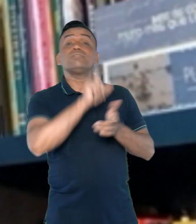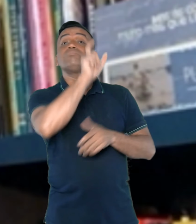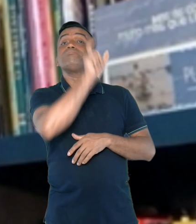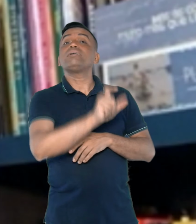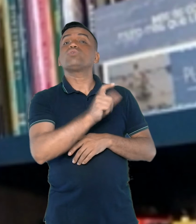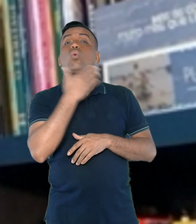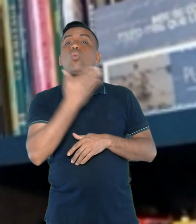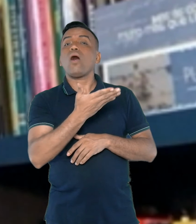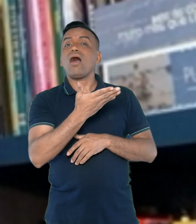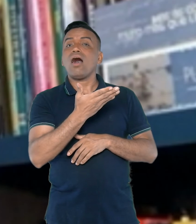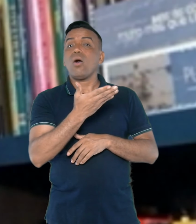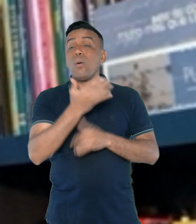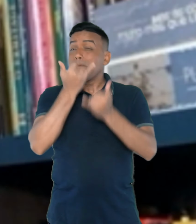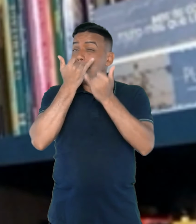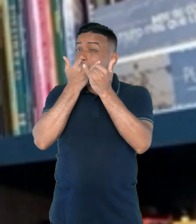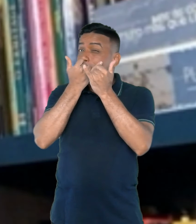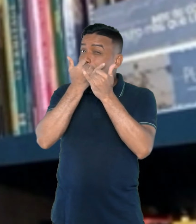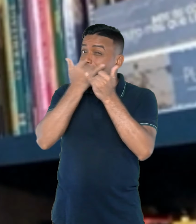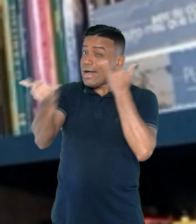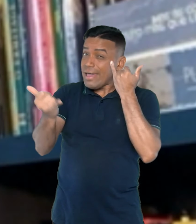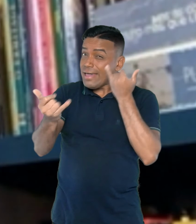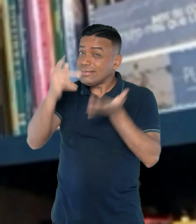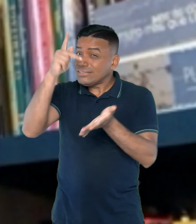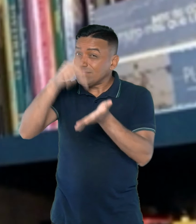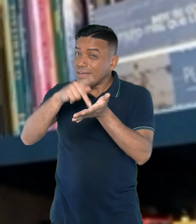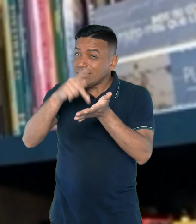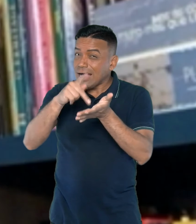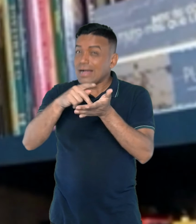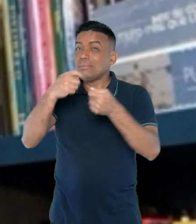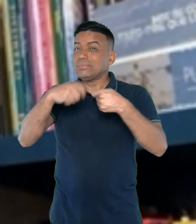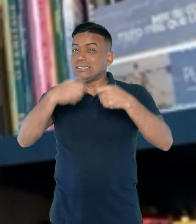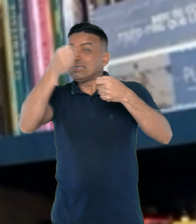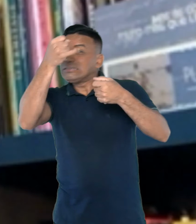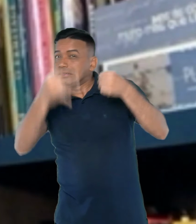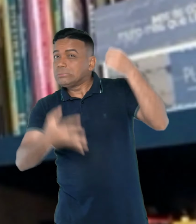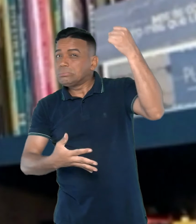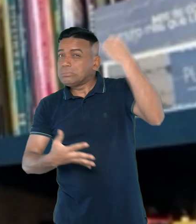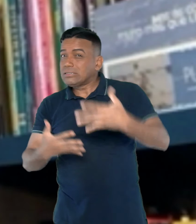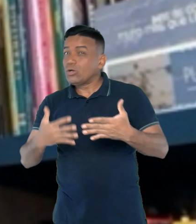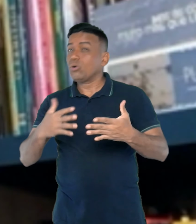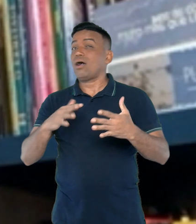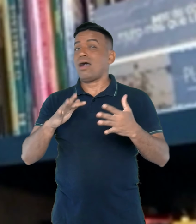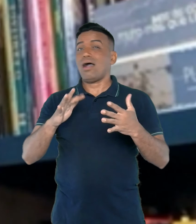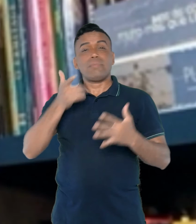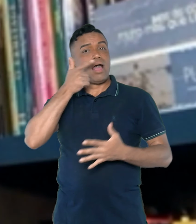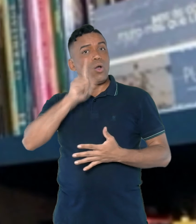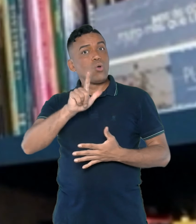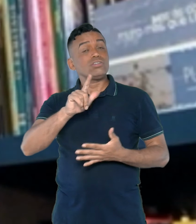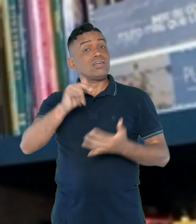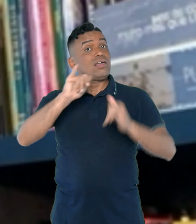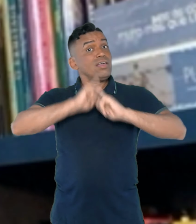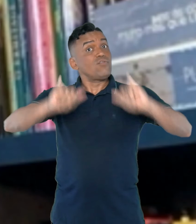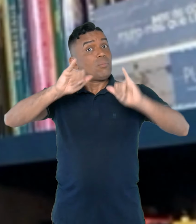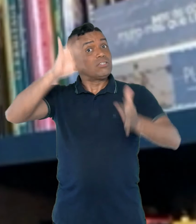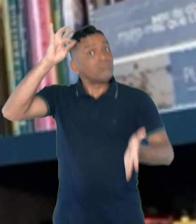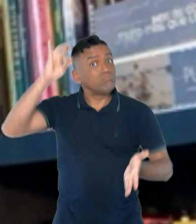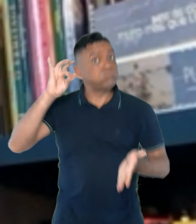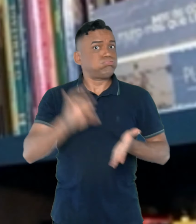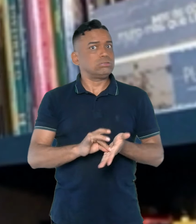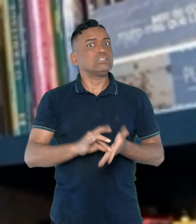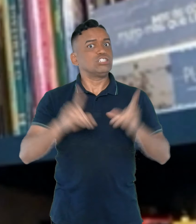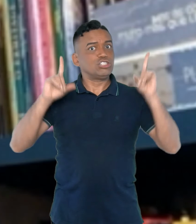ser verdade, que tem que ser descoberto, né, os seus argumentos, os seus pressupostos, para que possa realmente chegar à informação verdadeira. Tão É,